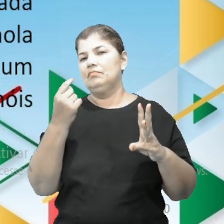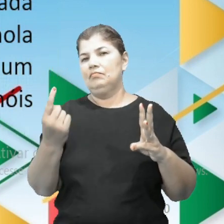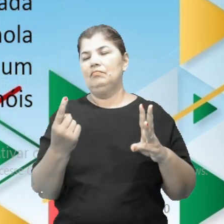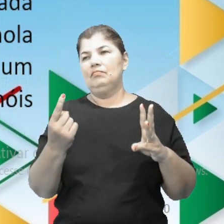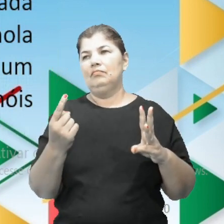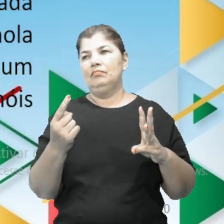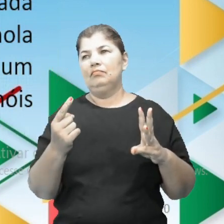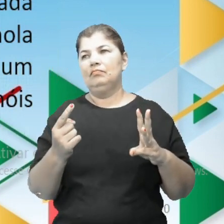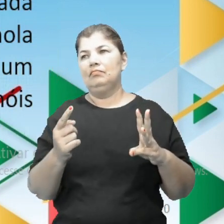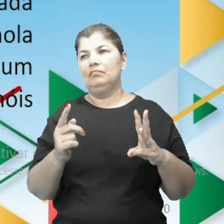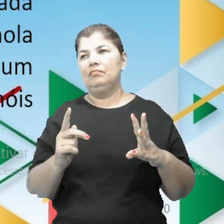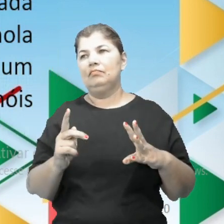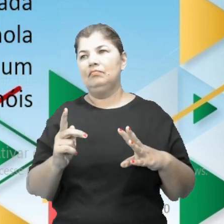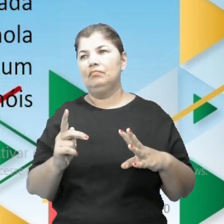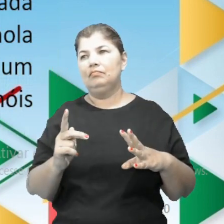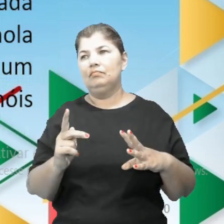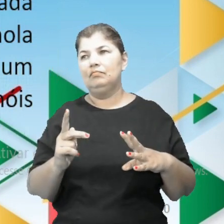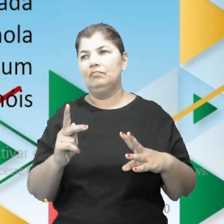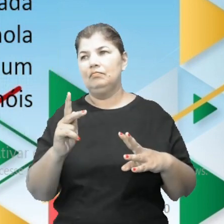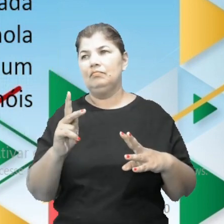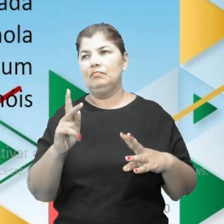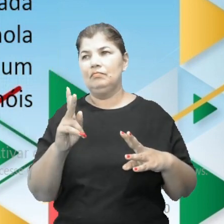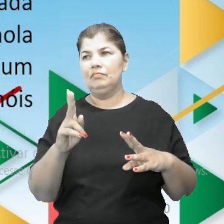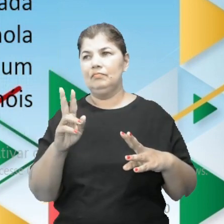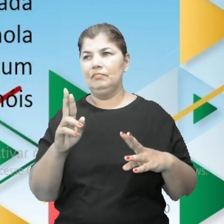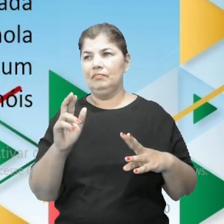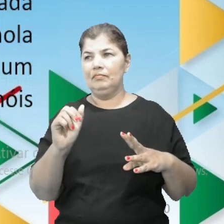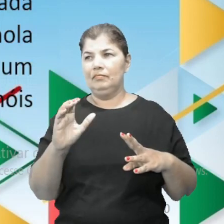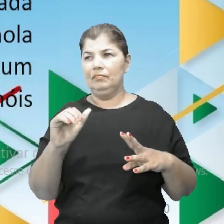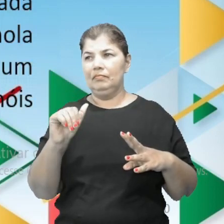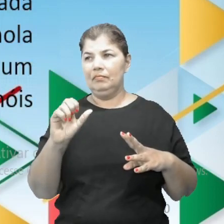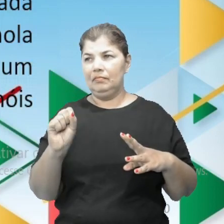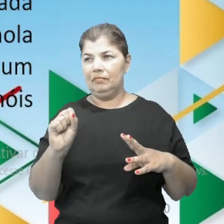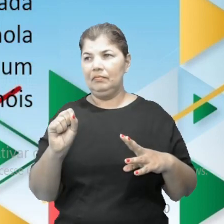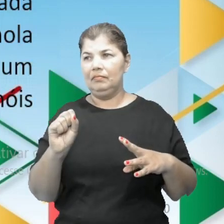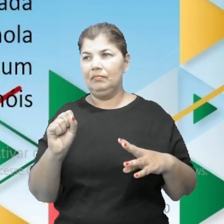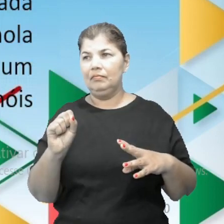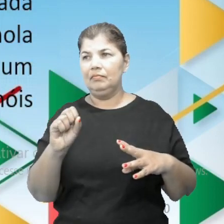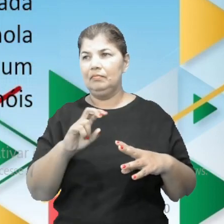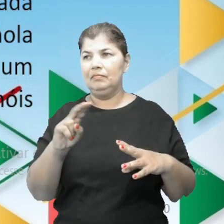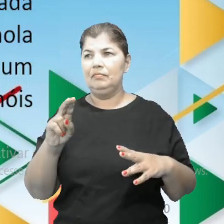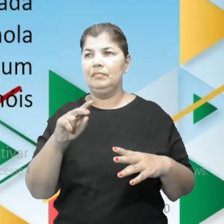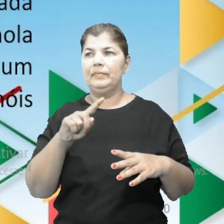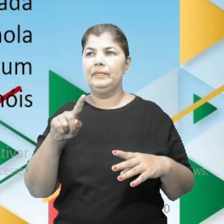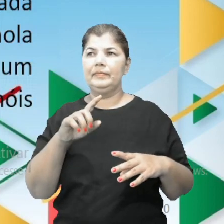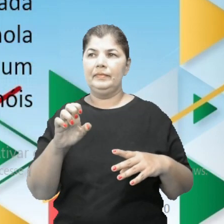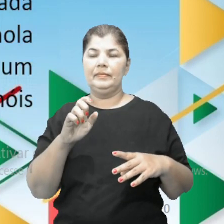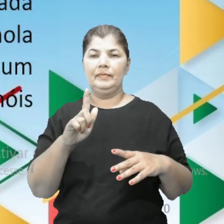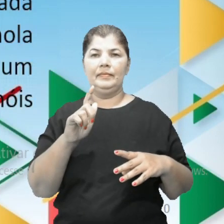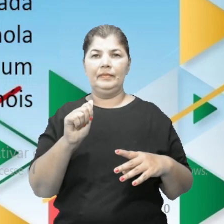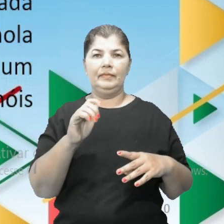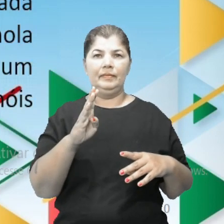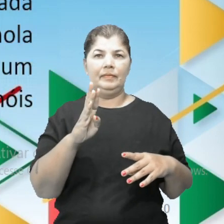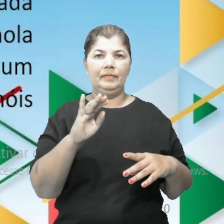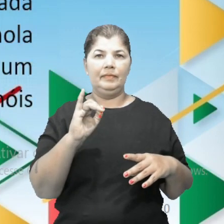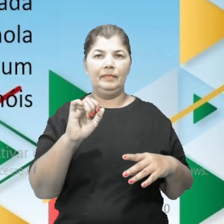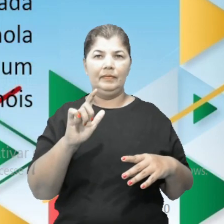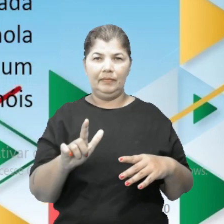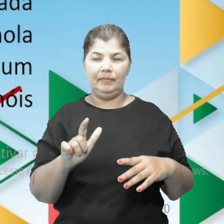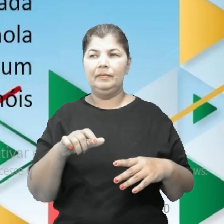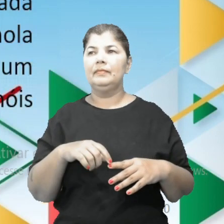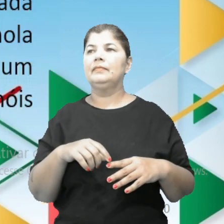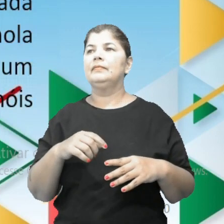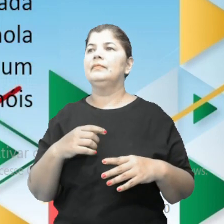Um desses curacas, chamado José Gabriel, então, Condorcanqui,